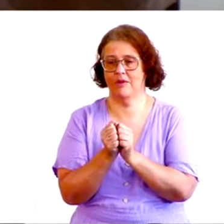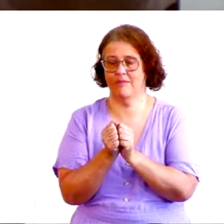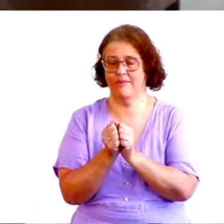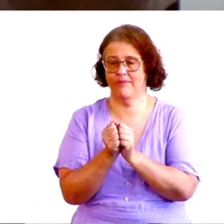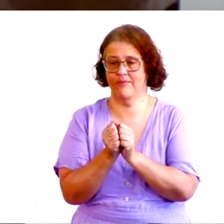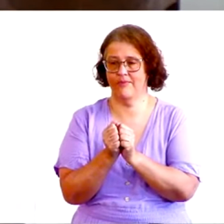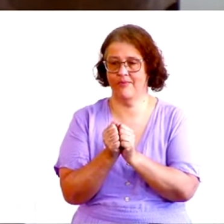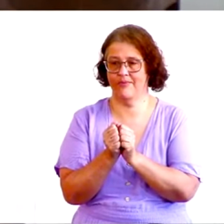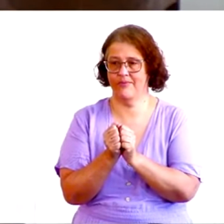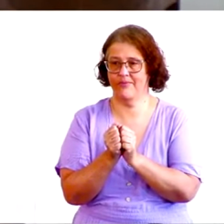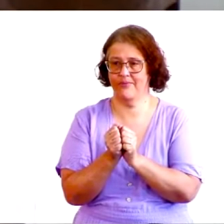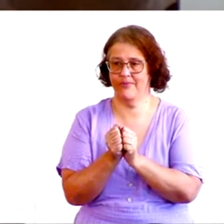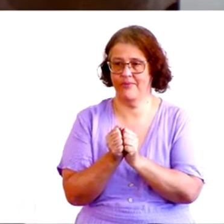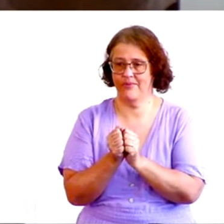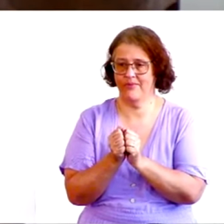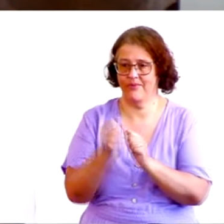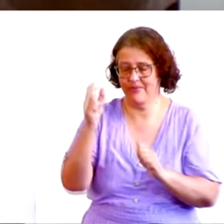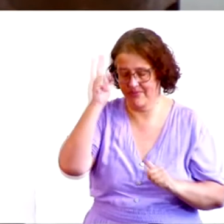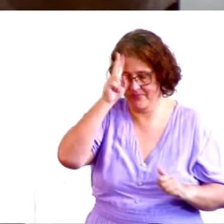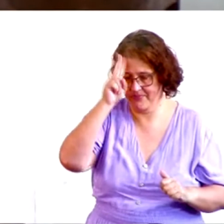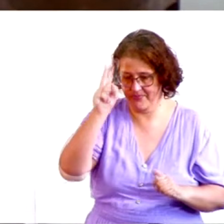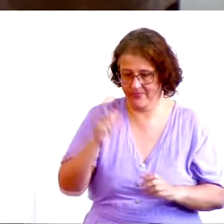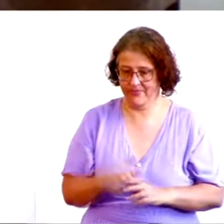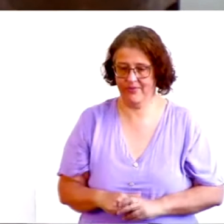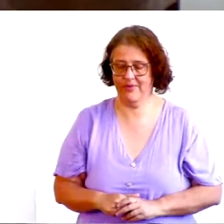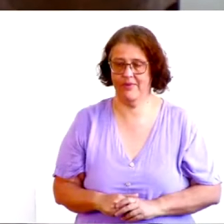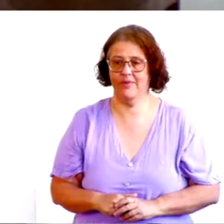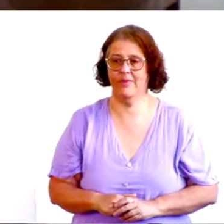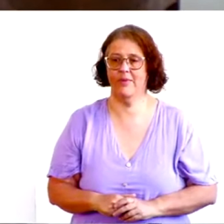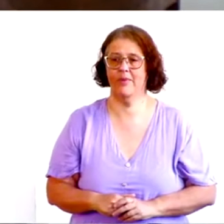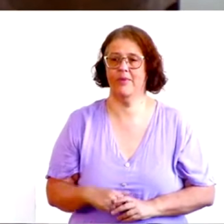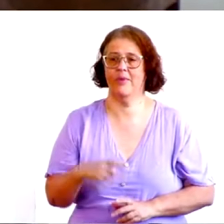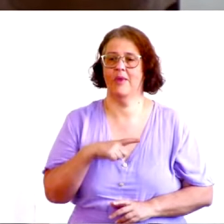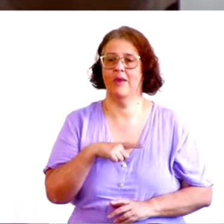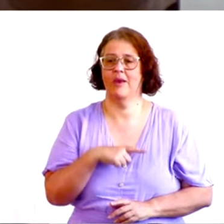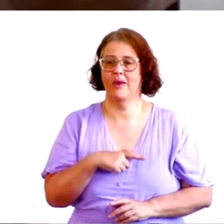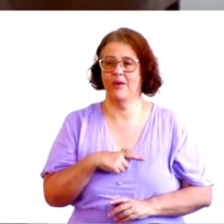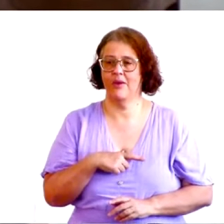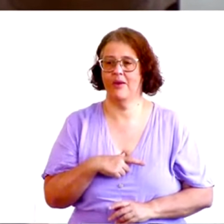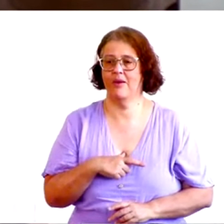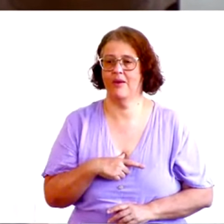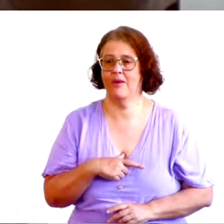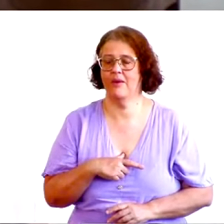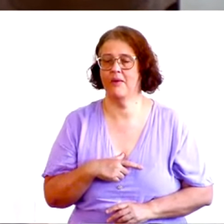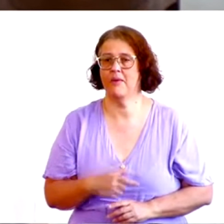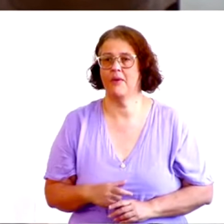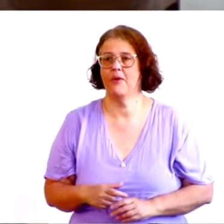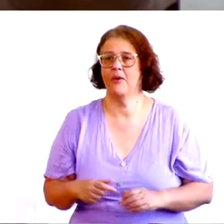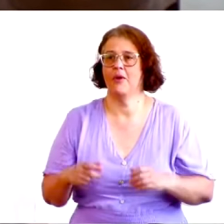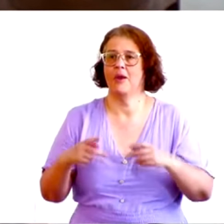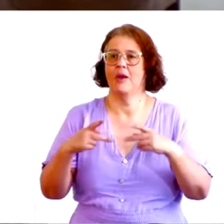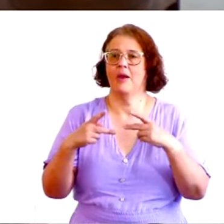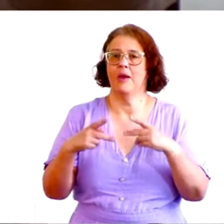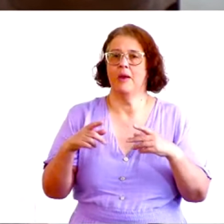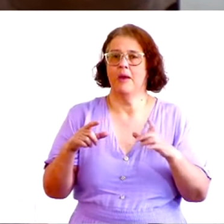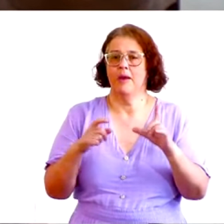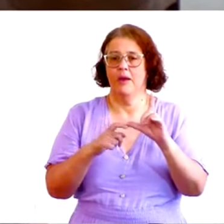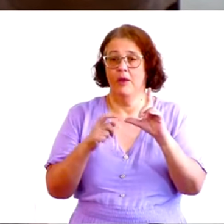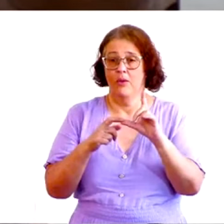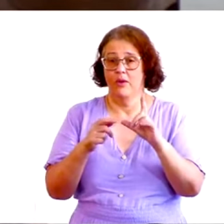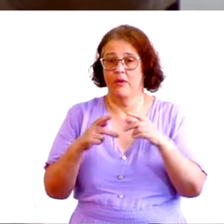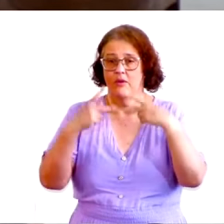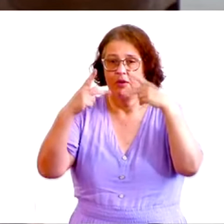bíblica nos mostra muito mais erros do Povo de Deus do que acertos mas nunca faltou o profetas nunca faltou a pregação da palavra